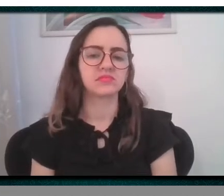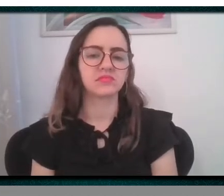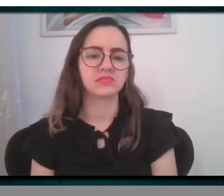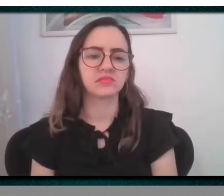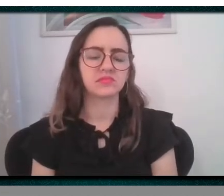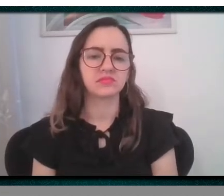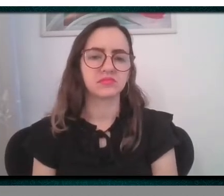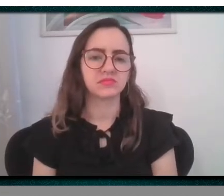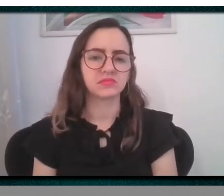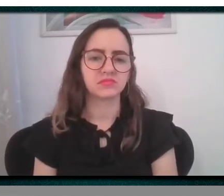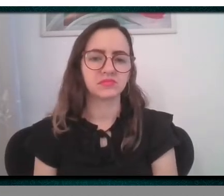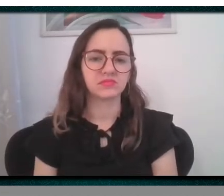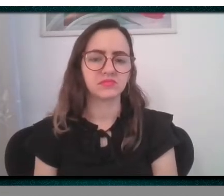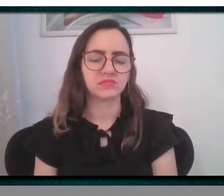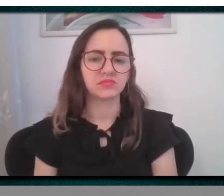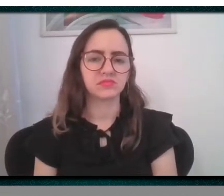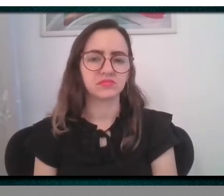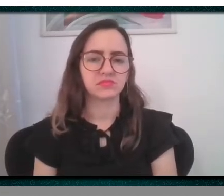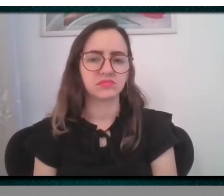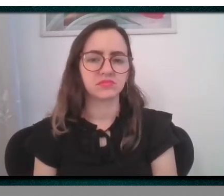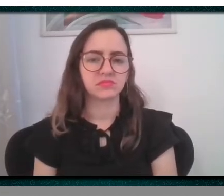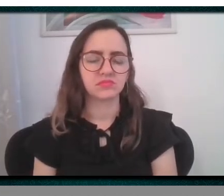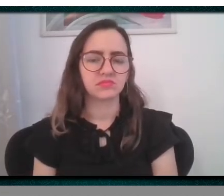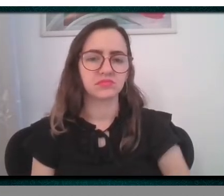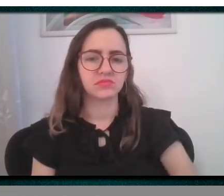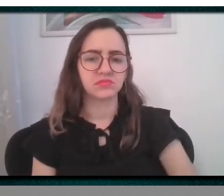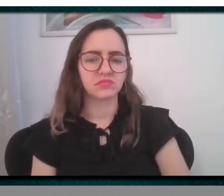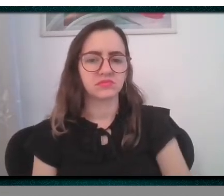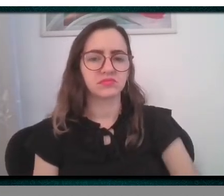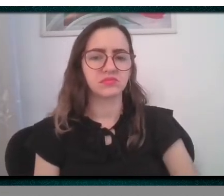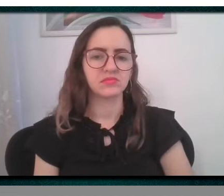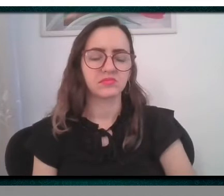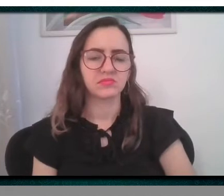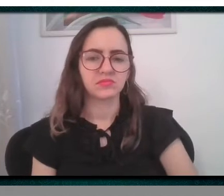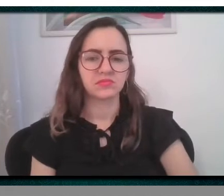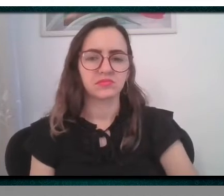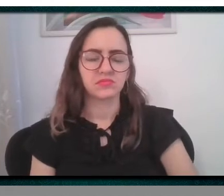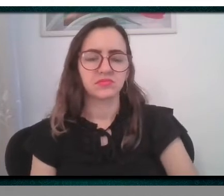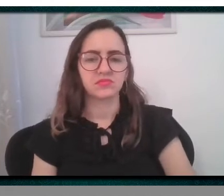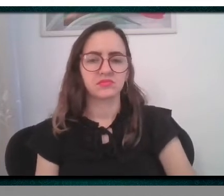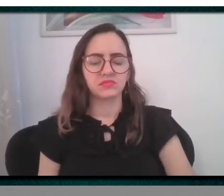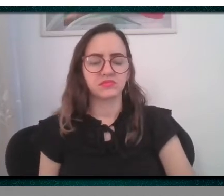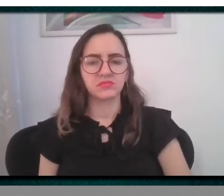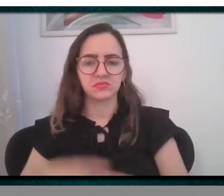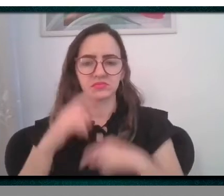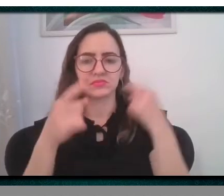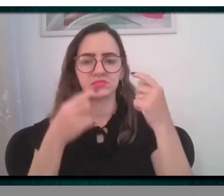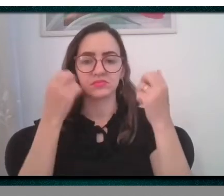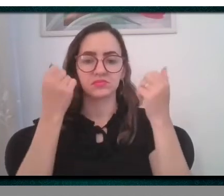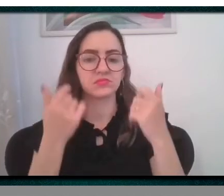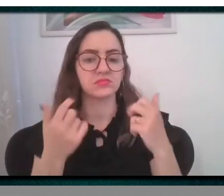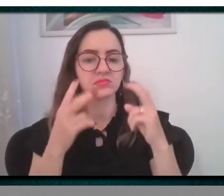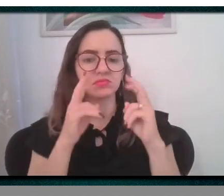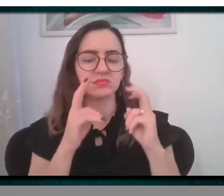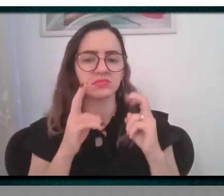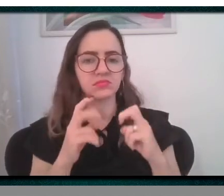potencial hidrogênio iônico. E aí, quando a gente fala de potencial hidrogênio iônico, a gente vai conhecer como é que se vê esses tipos de fórmula de